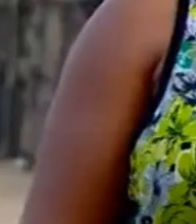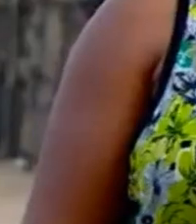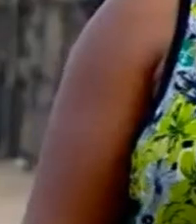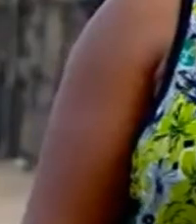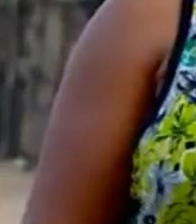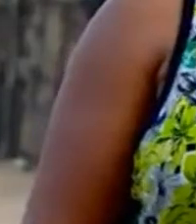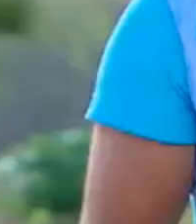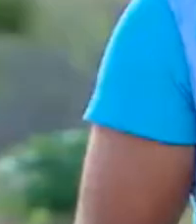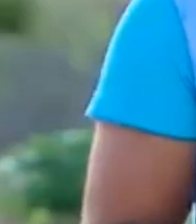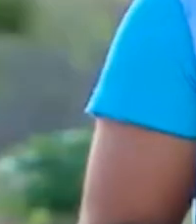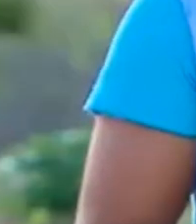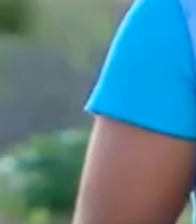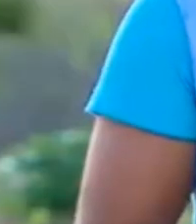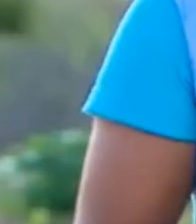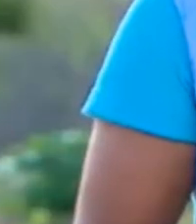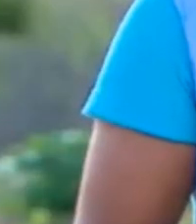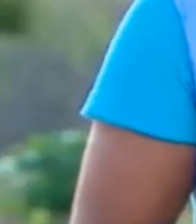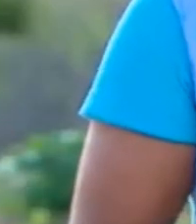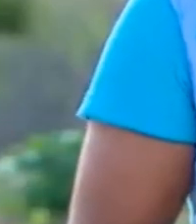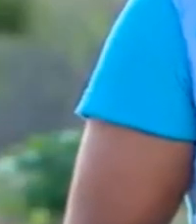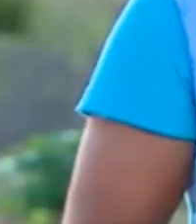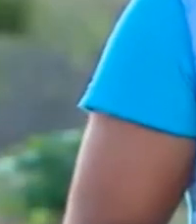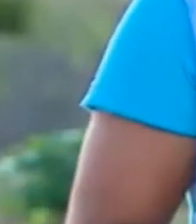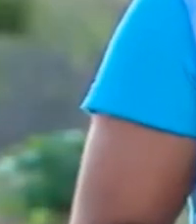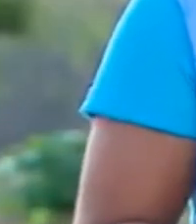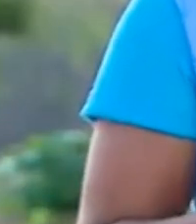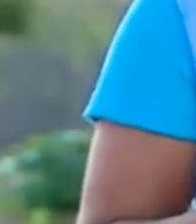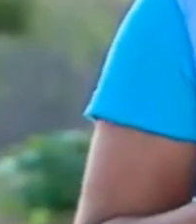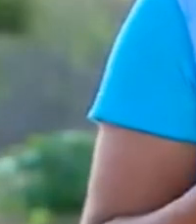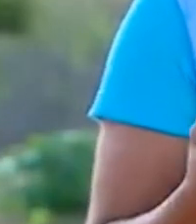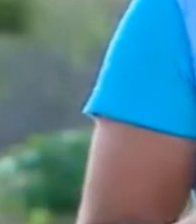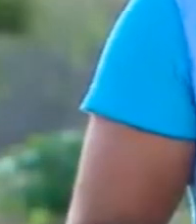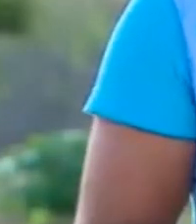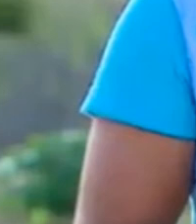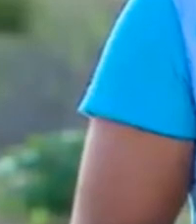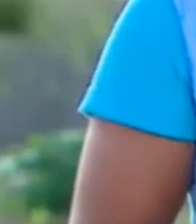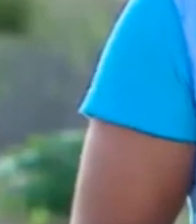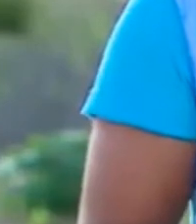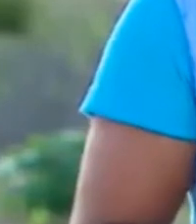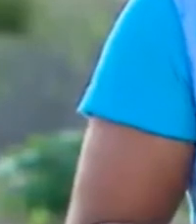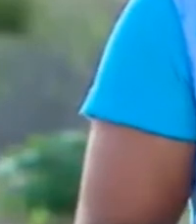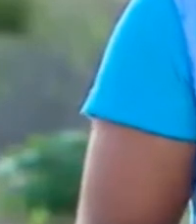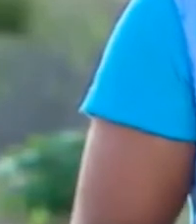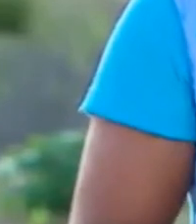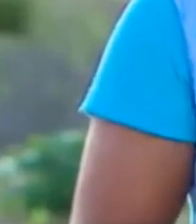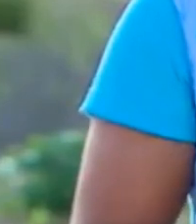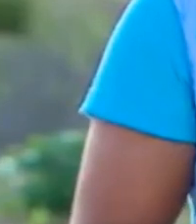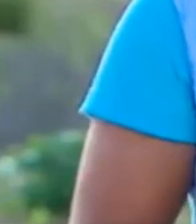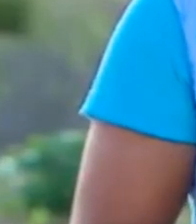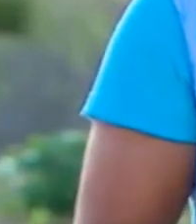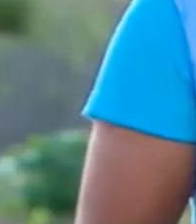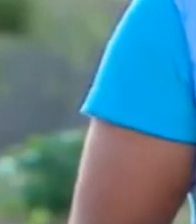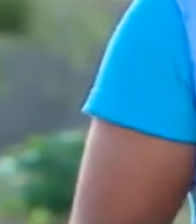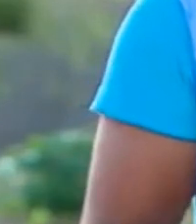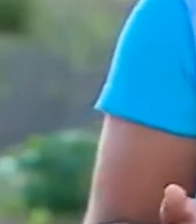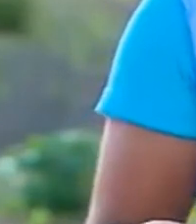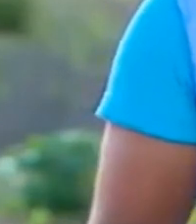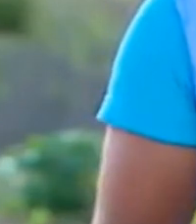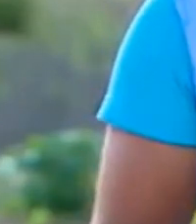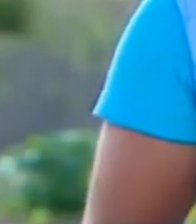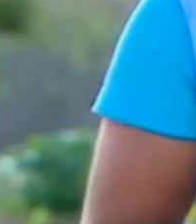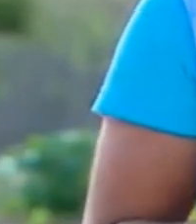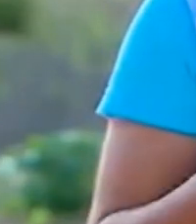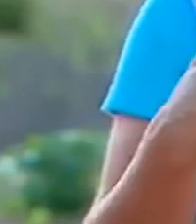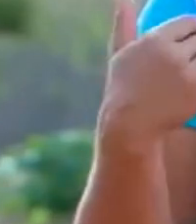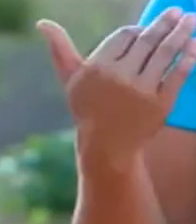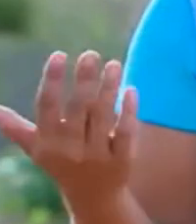Para nós é vida, né? Quem tem criação vai ser bem melhor, porque vai ter água para criação, água para pasto, né? Vai ter quem